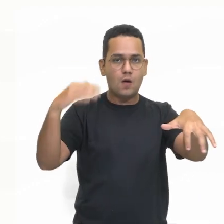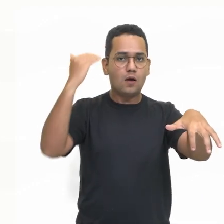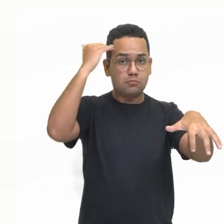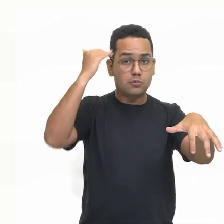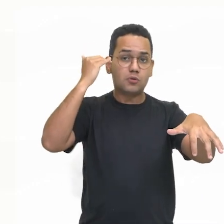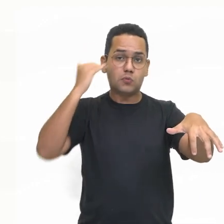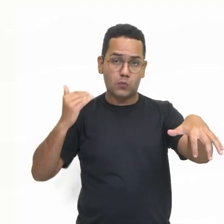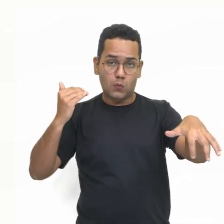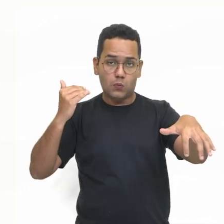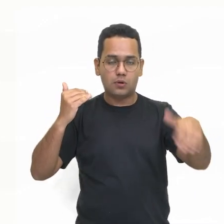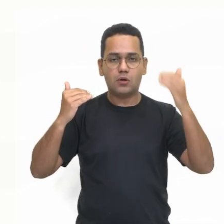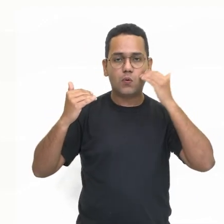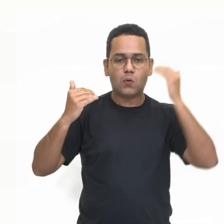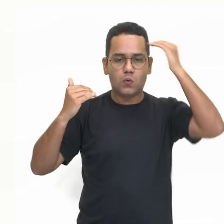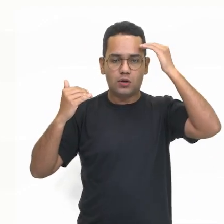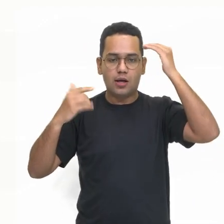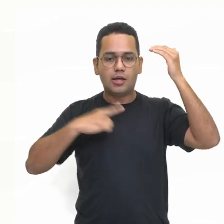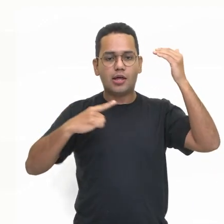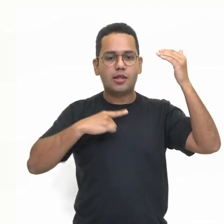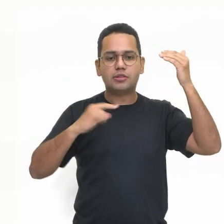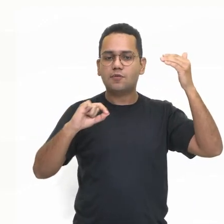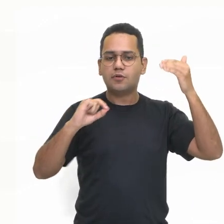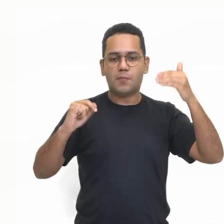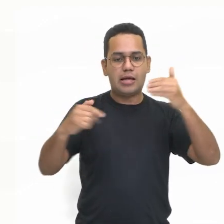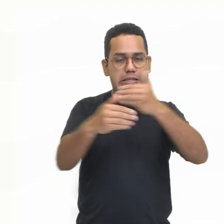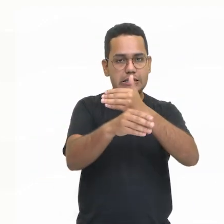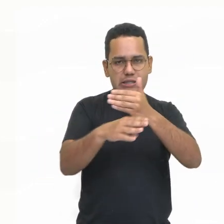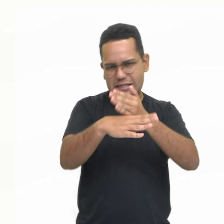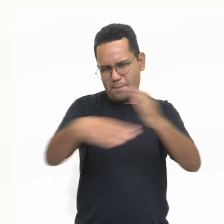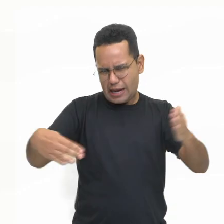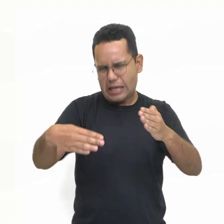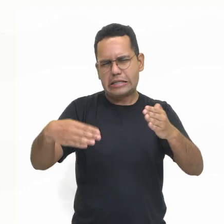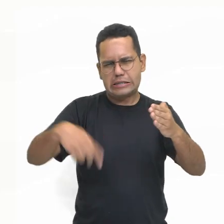no paralelo 38 com a zona